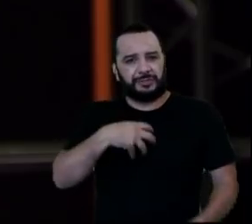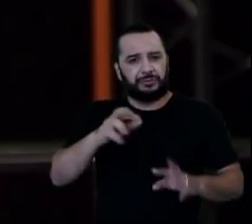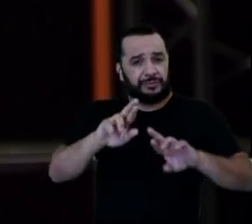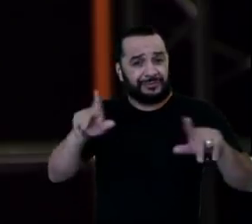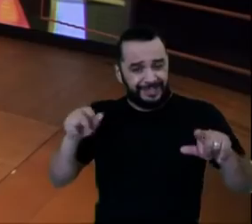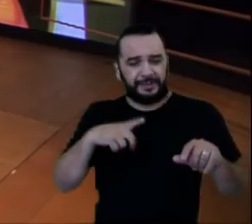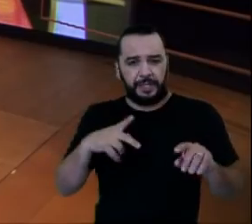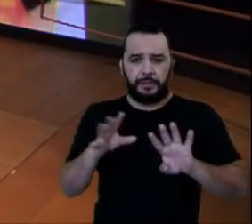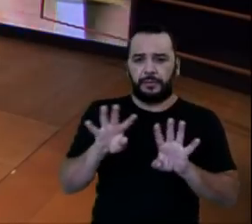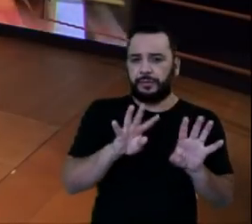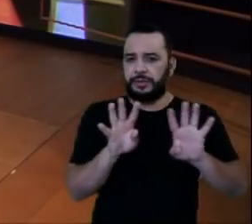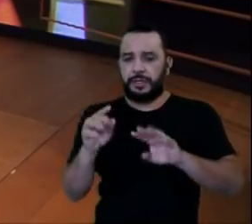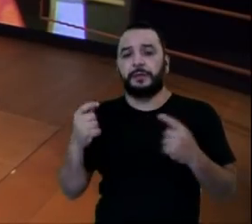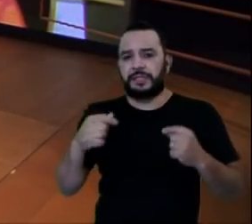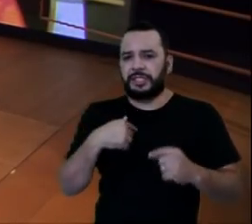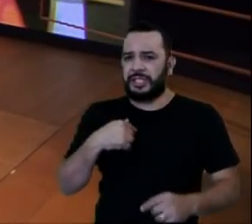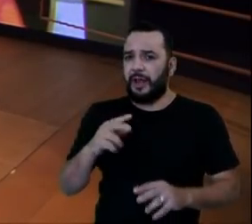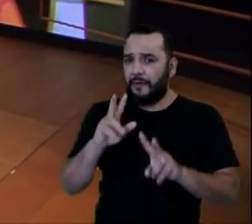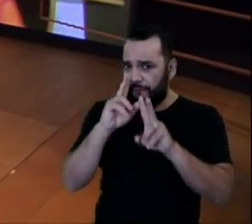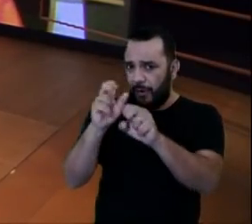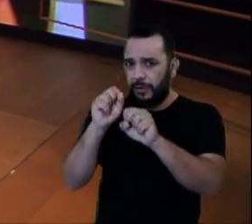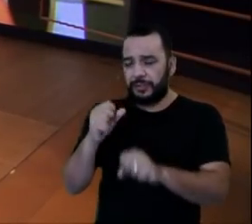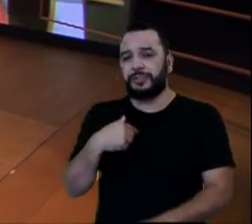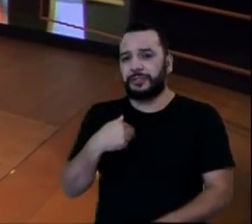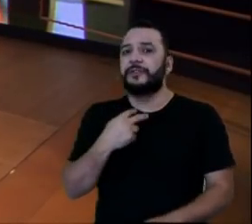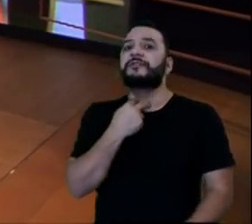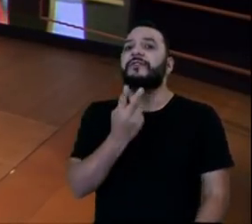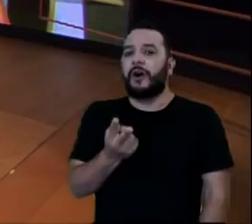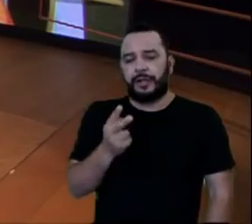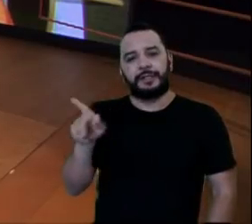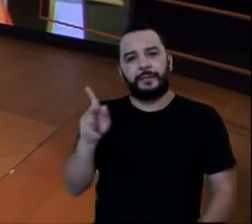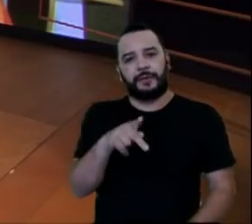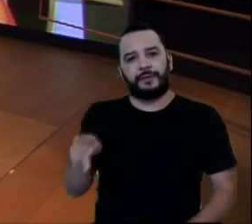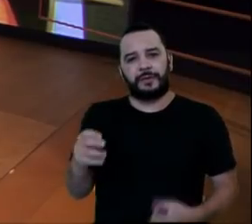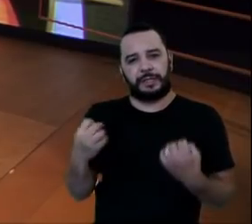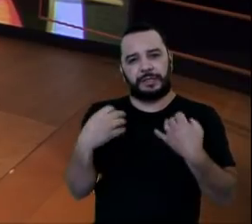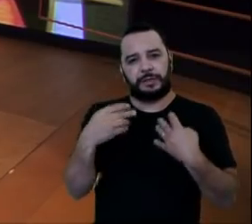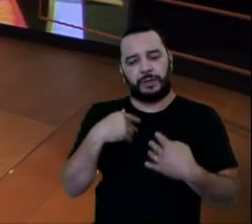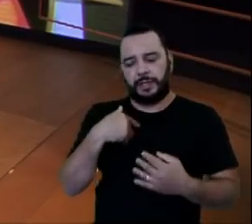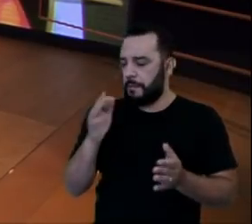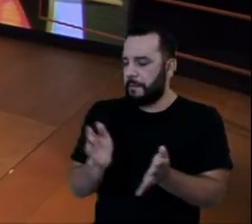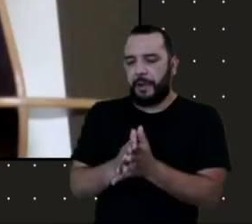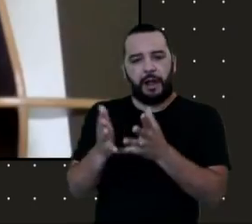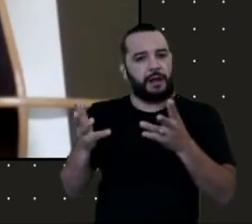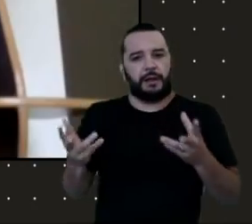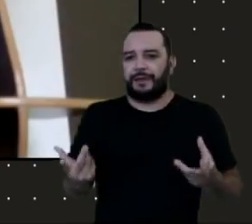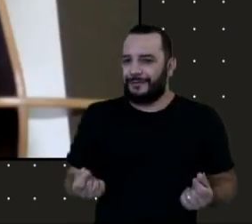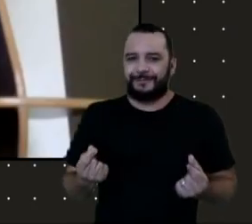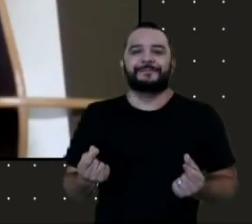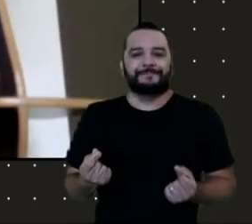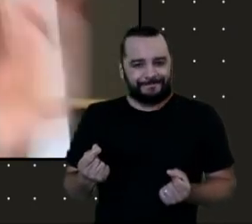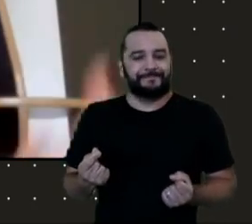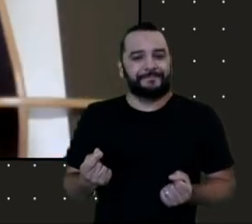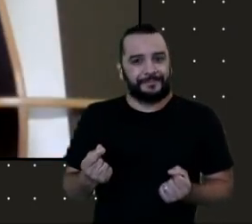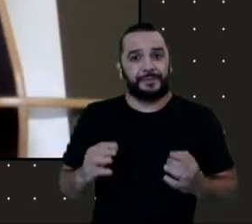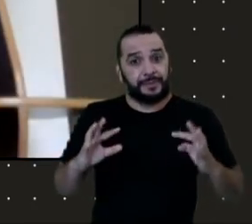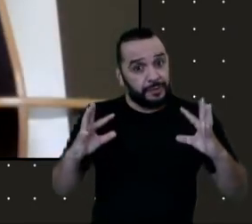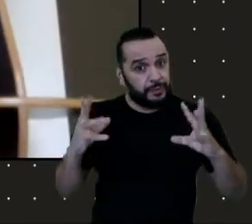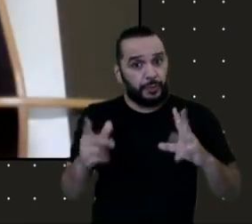tive aulas vocais com a Marga Nicolau, que era uma preparadora de canto lírico, inclusive, que